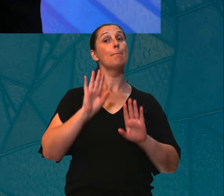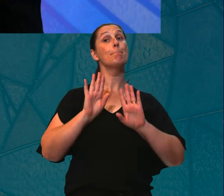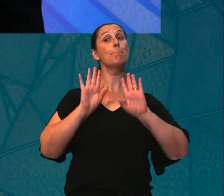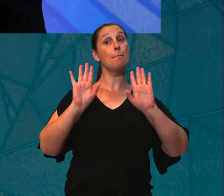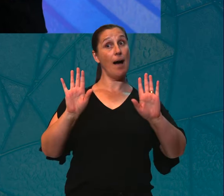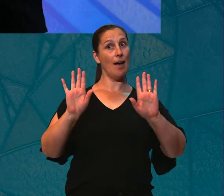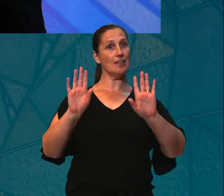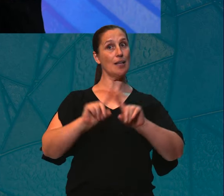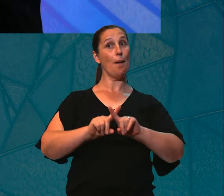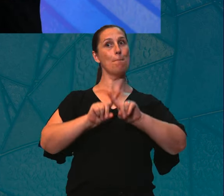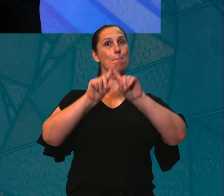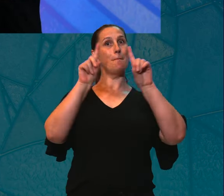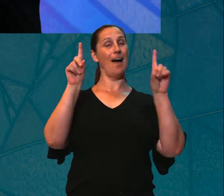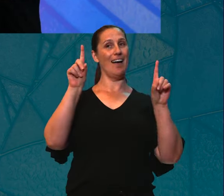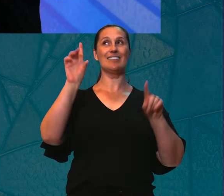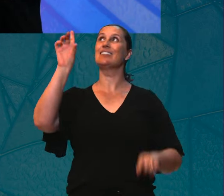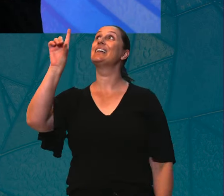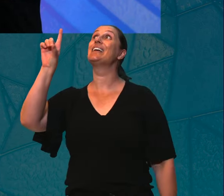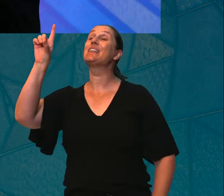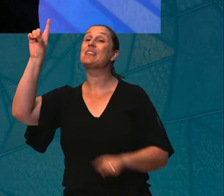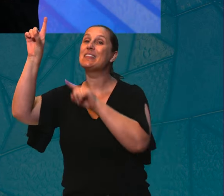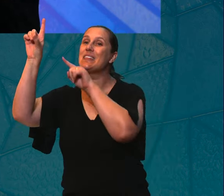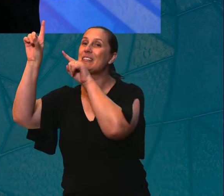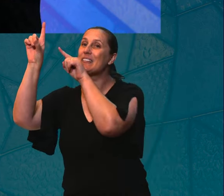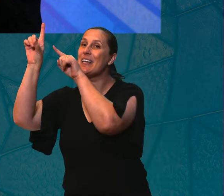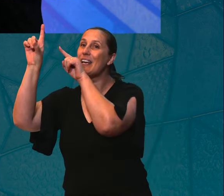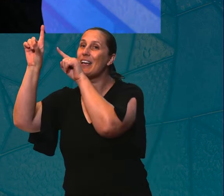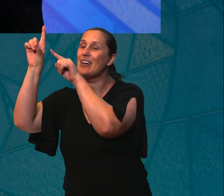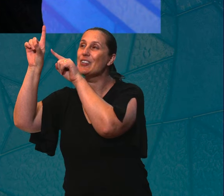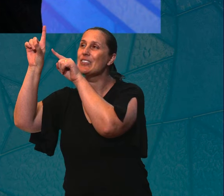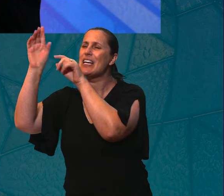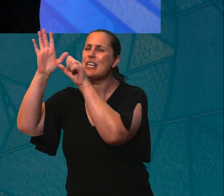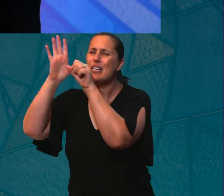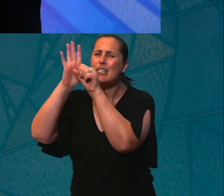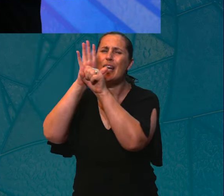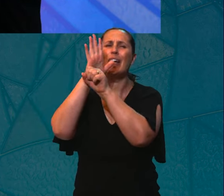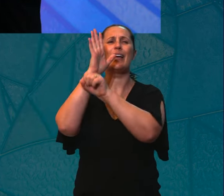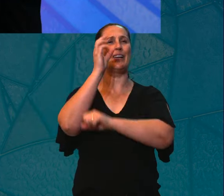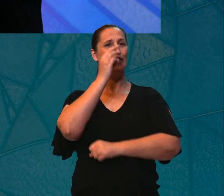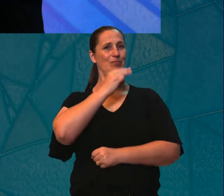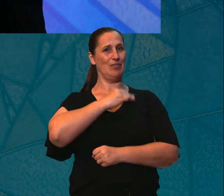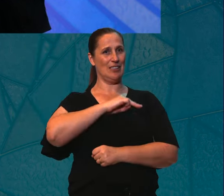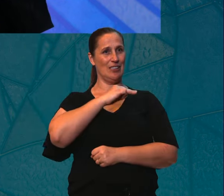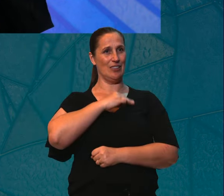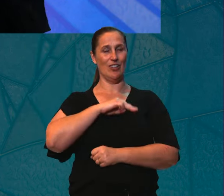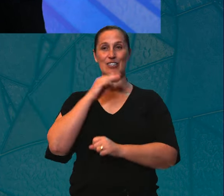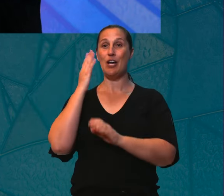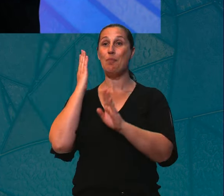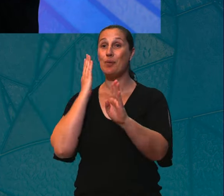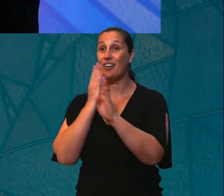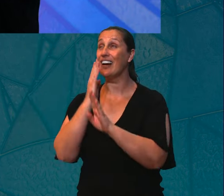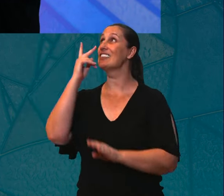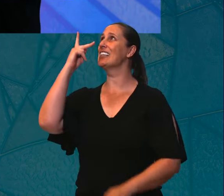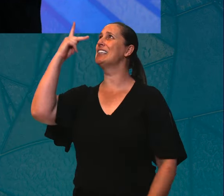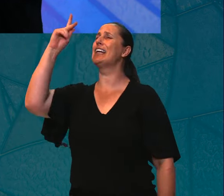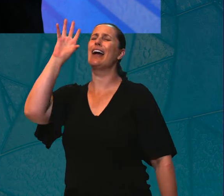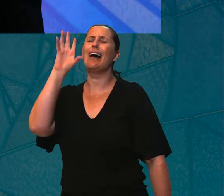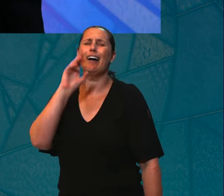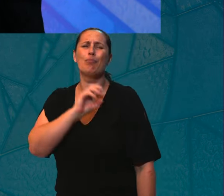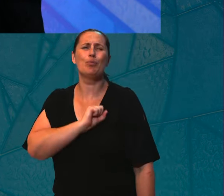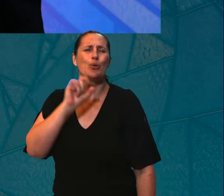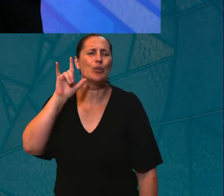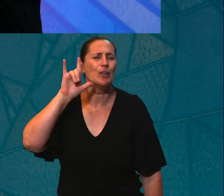todavia Deus que é rico em misericórdia pelo seu grande amor com que nos amou